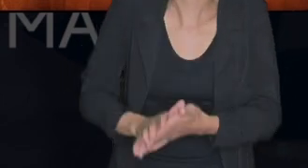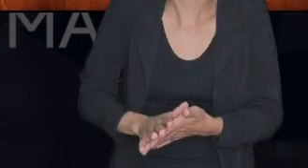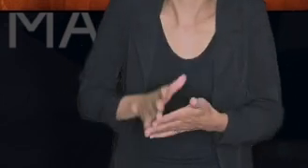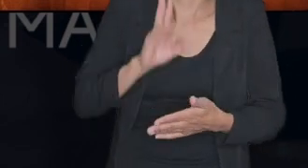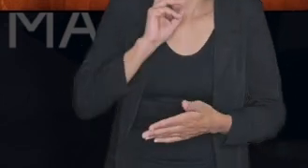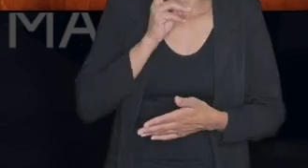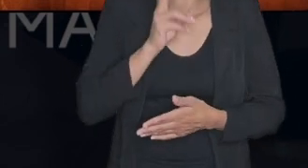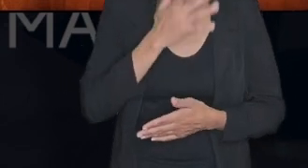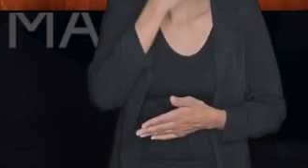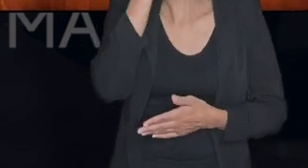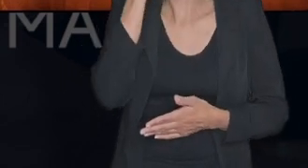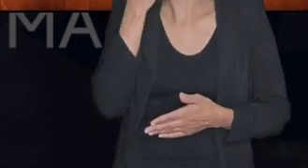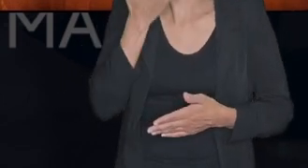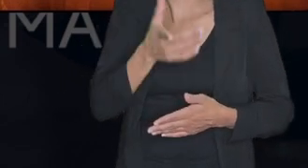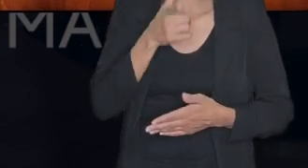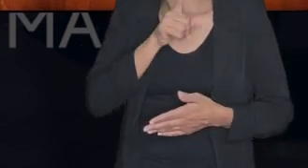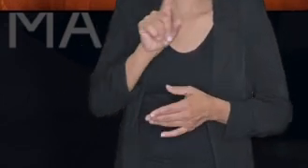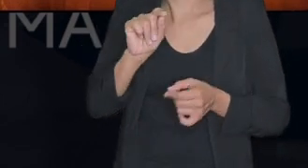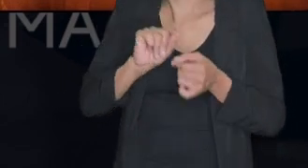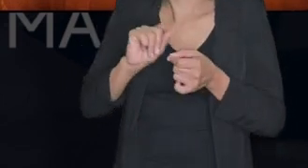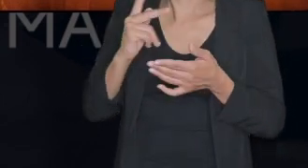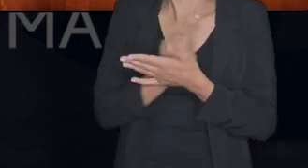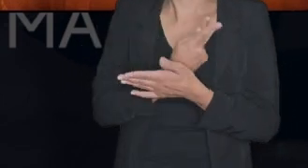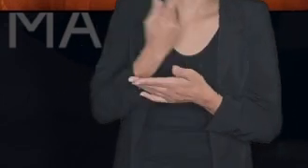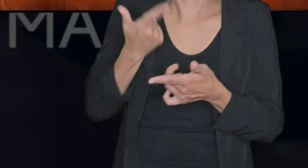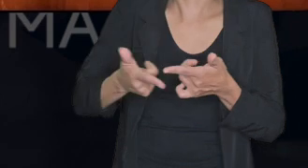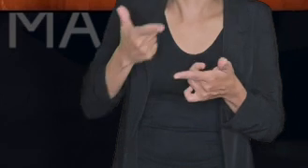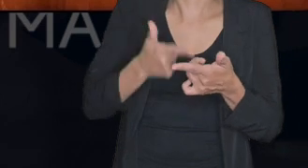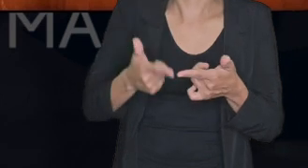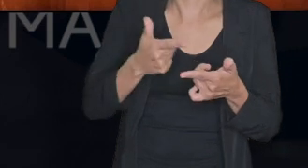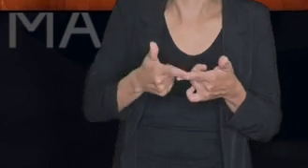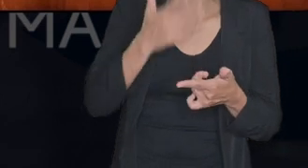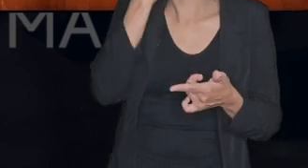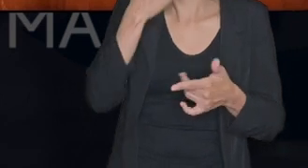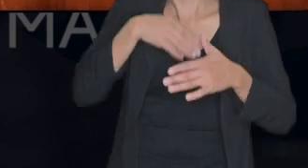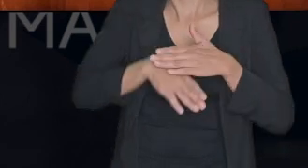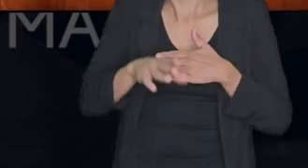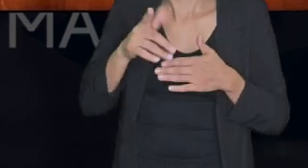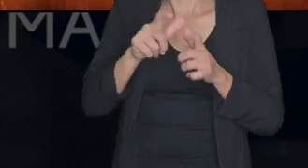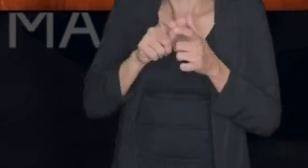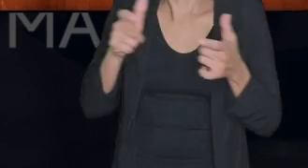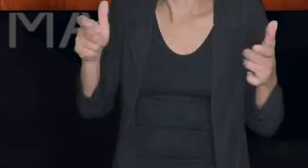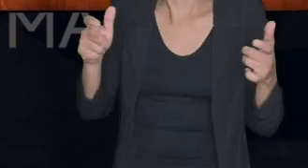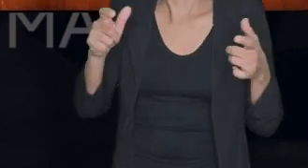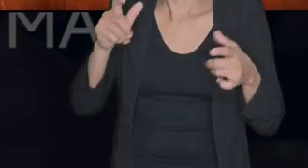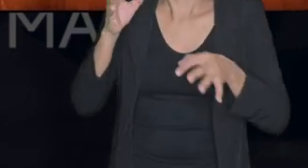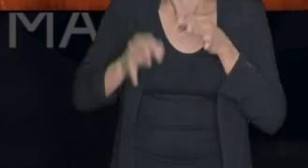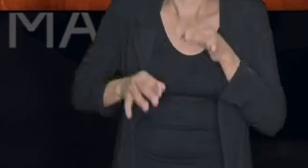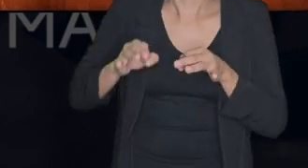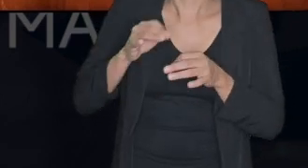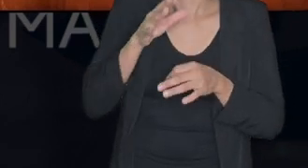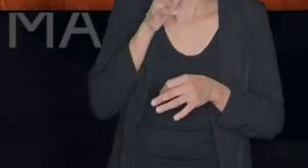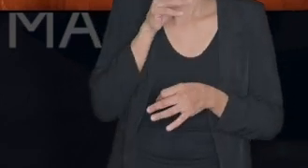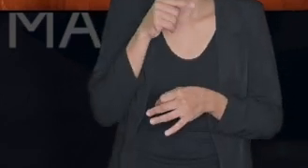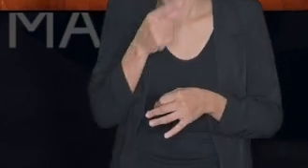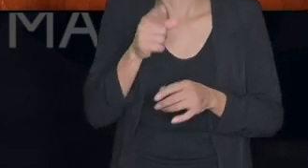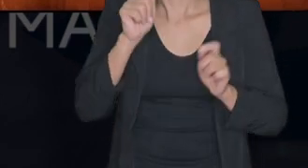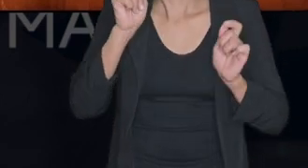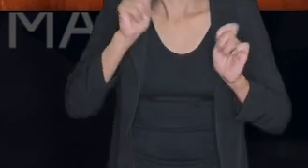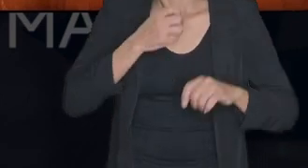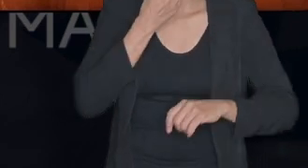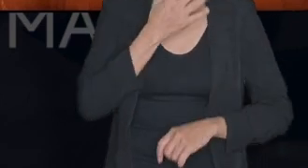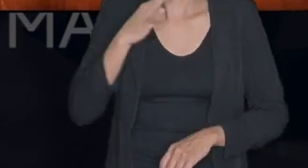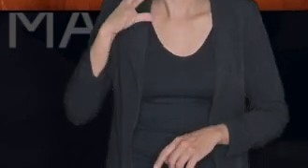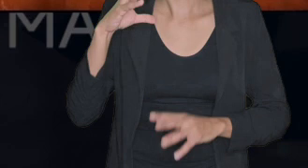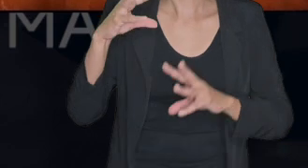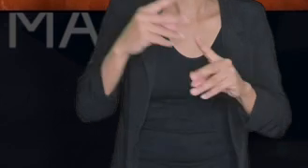problema. Seria bom que todos os advogados pudessem empolgar os seus clientes para